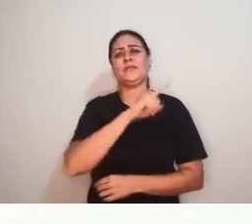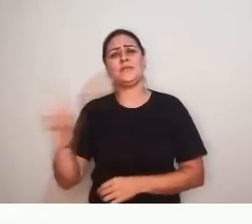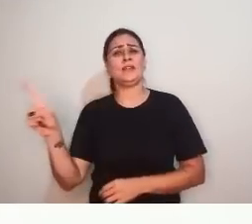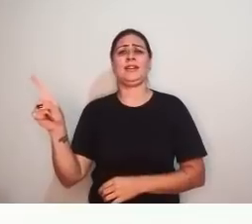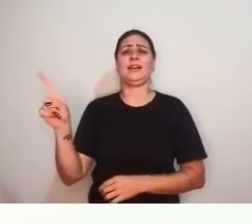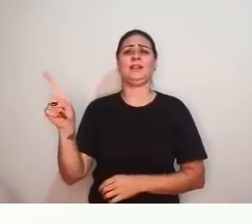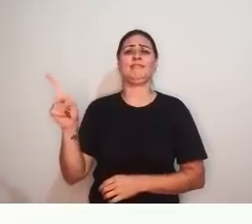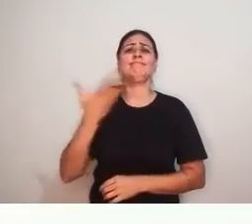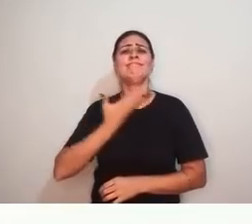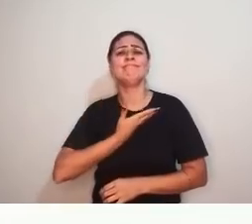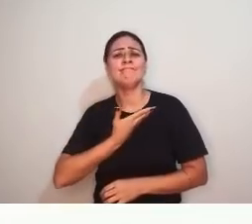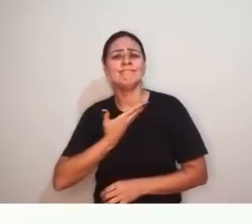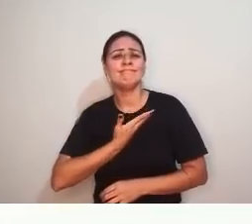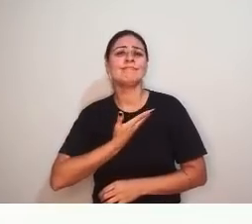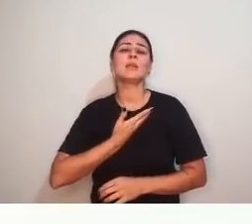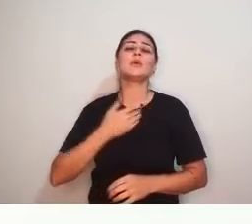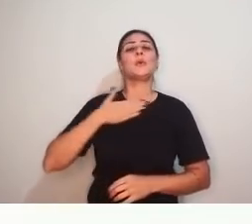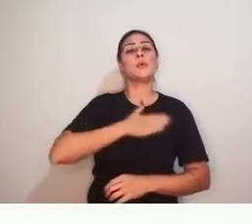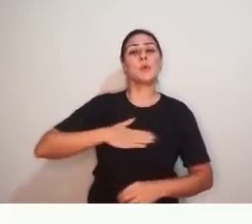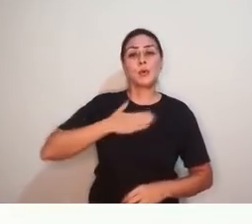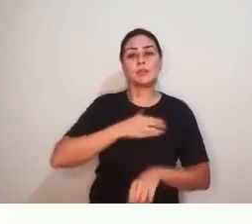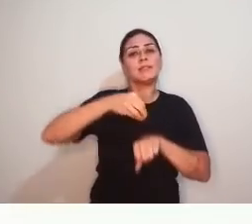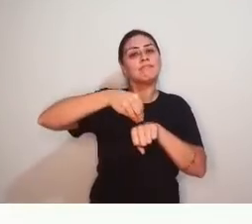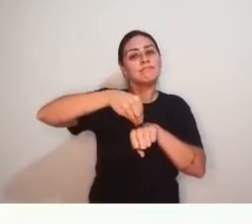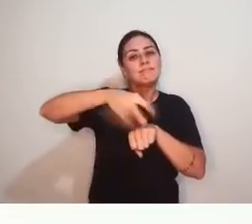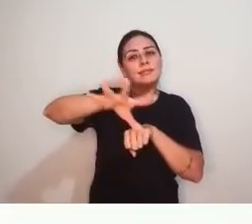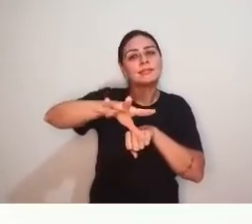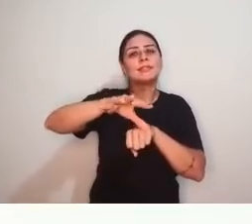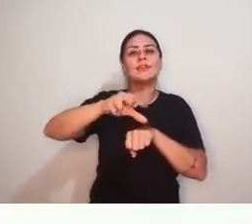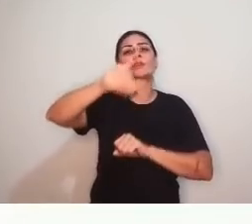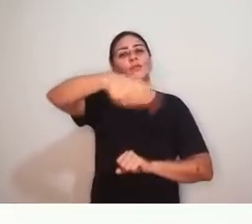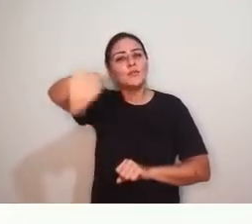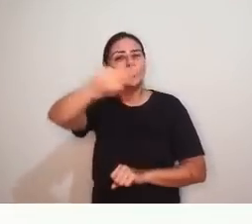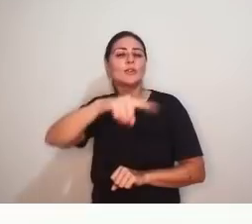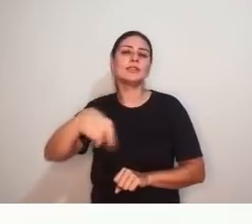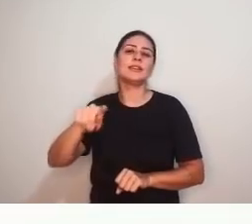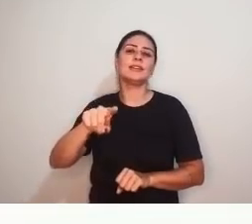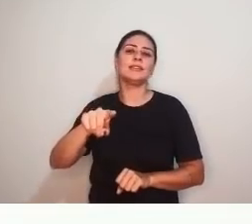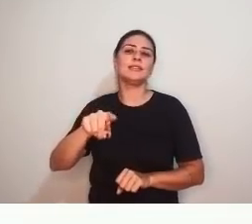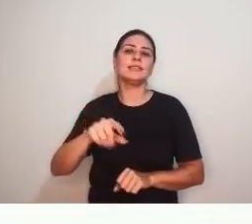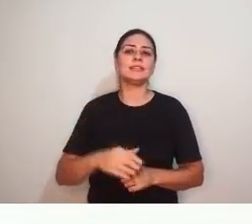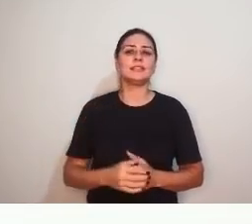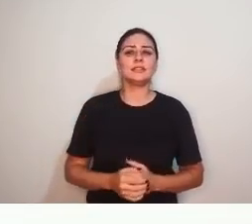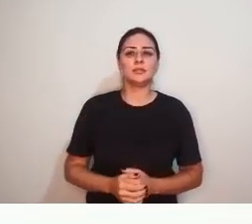E para encerrar, minhas queridas colegas, quero compartilhar com vocês aqui,